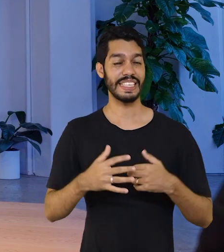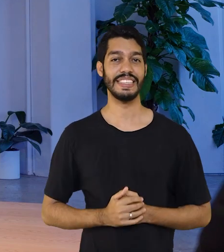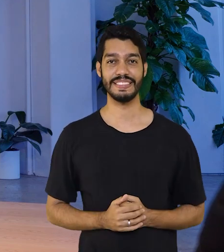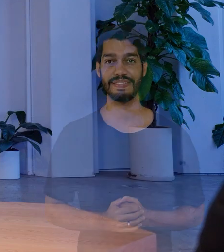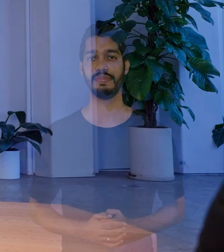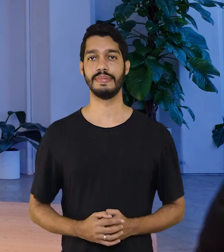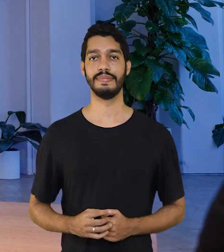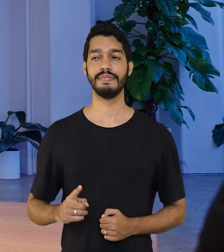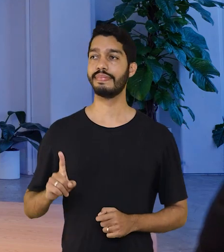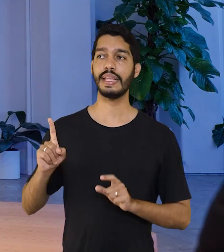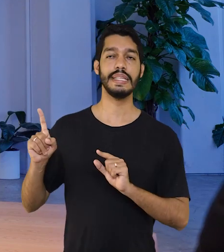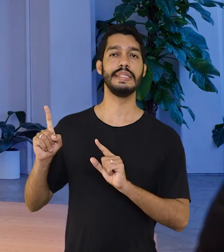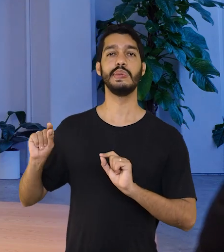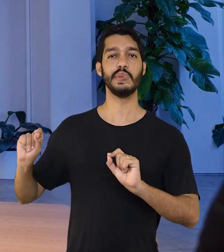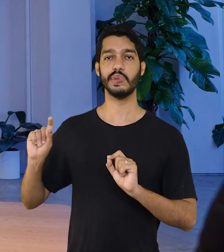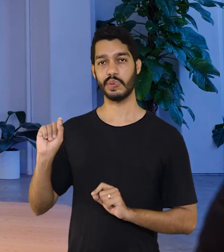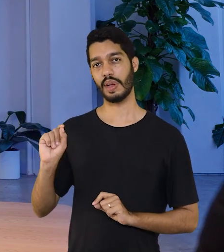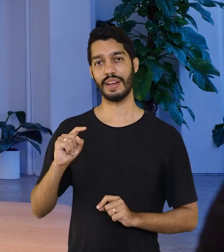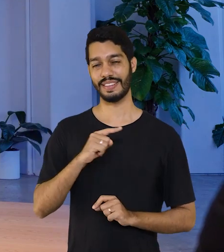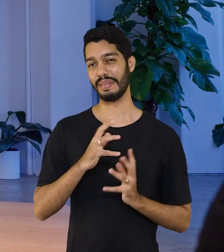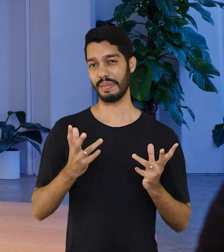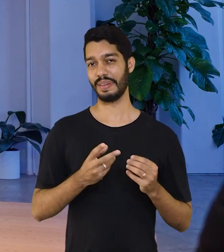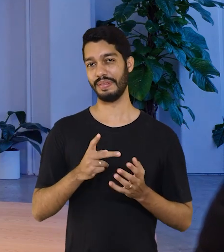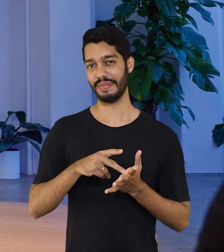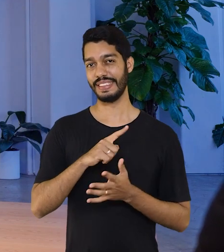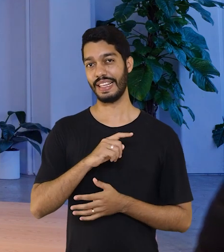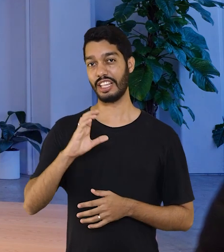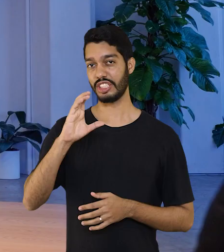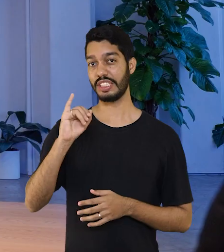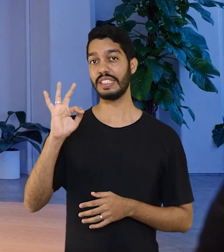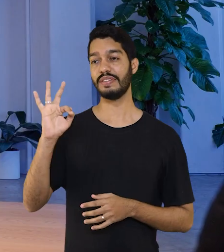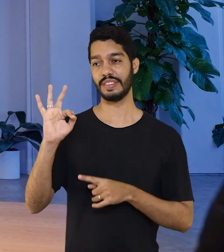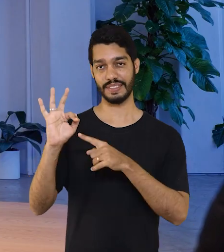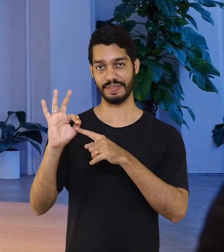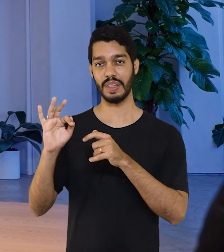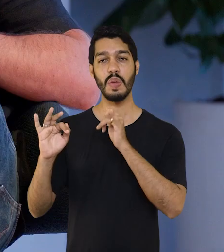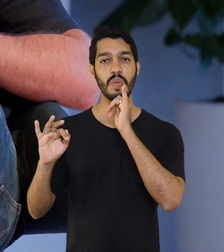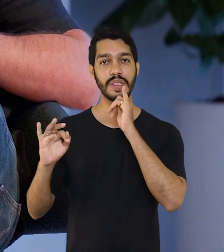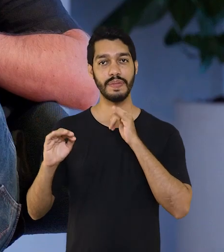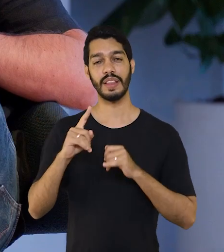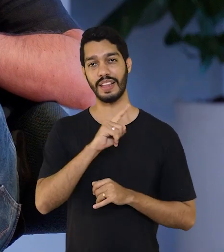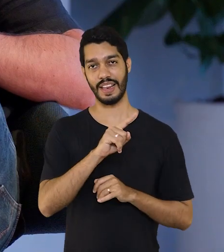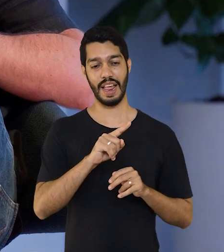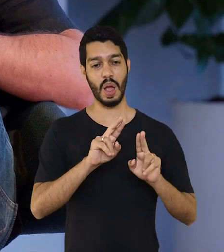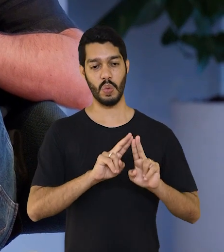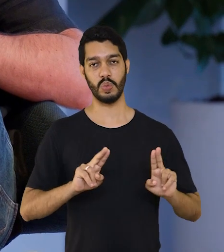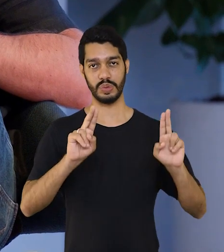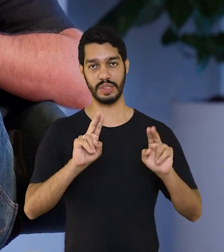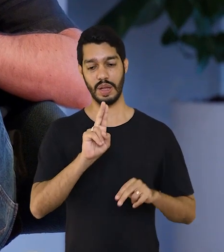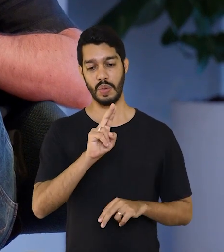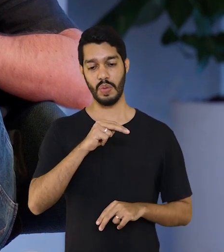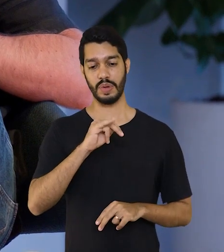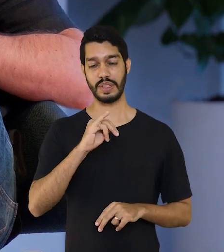artificial vai saber. Então, o caso de CIF é o seguinte. Esse case é maravilhoso, gente. CIF, né? Produto de limpeza, né, gente? Unilever é um cliente grande